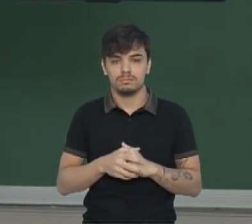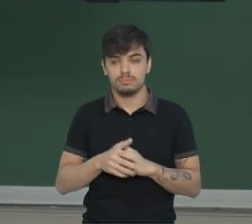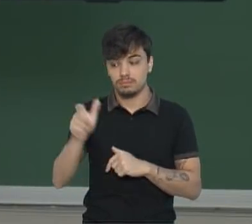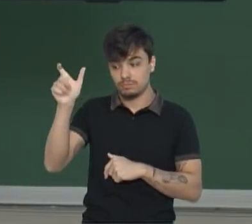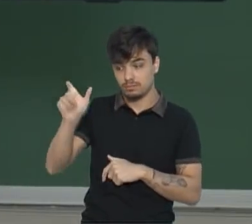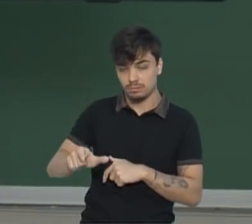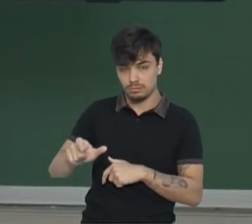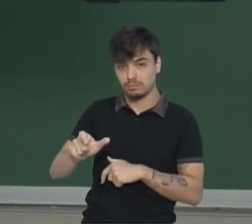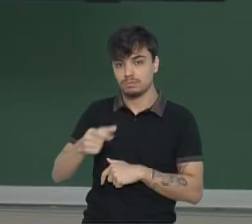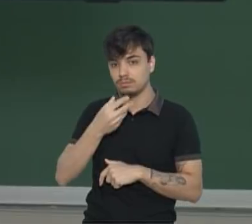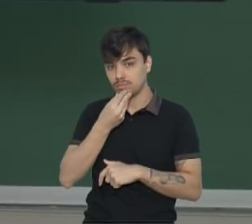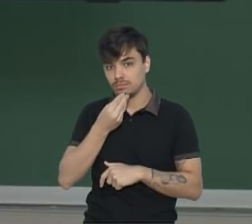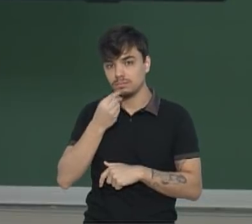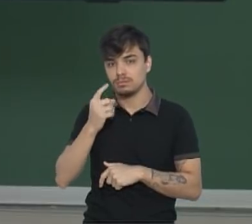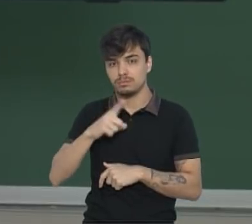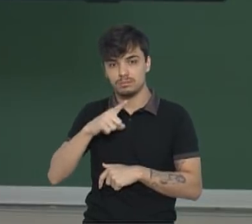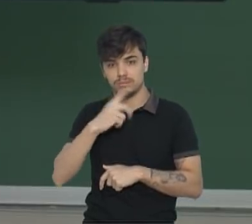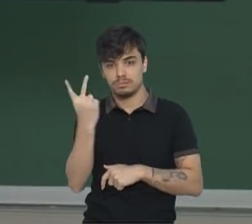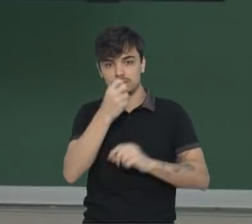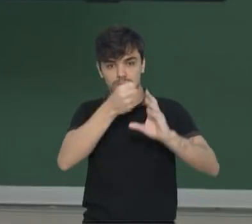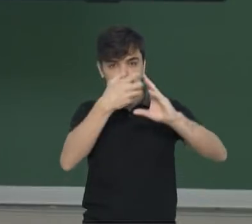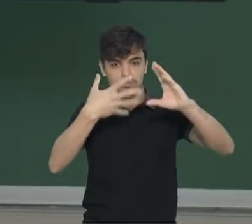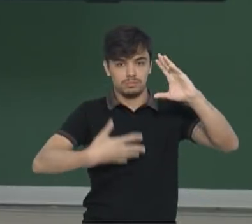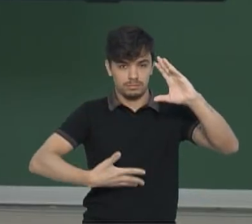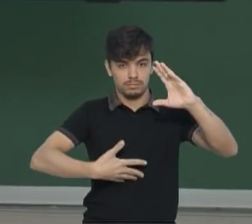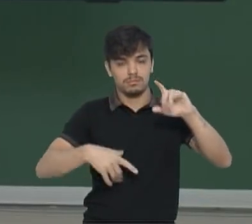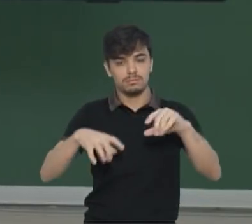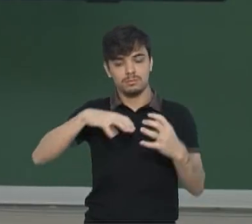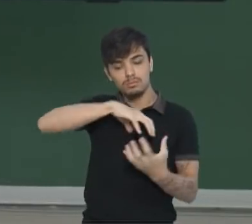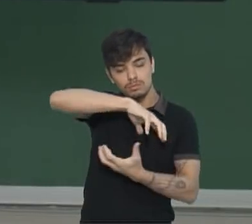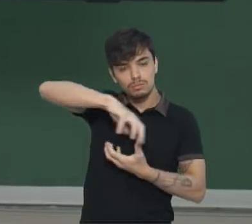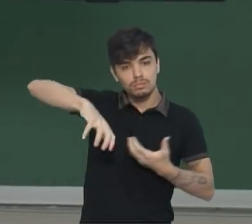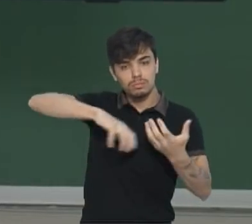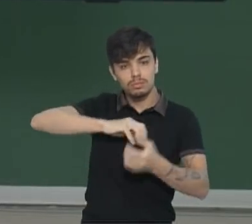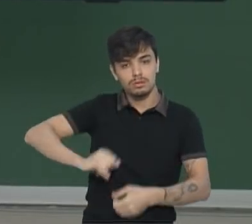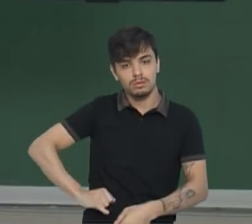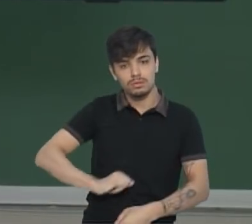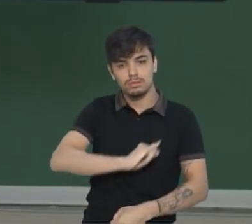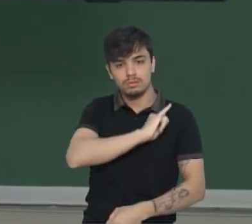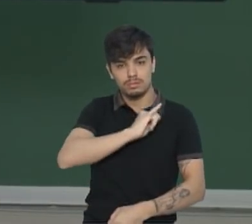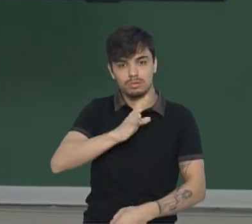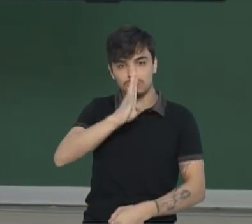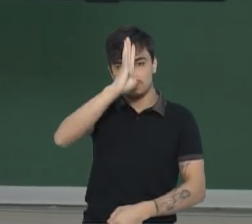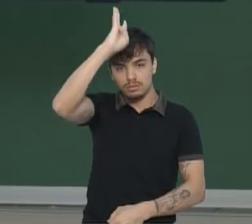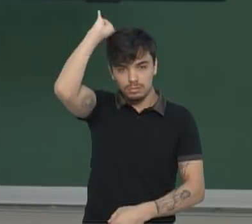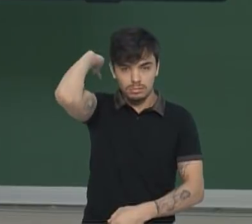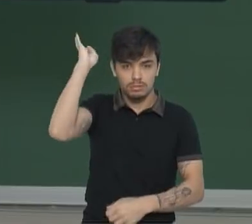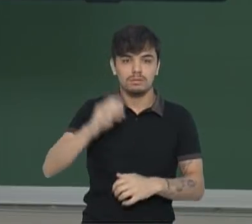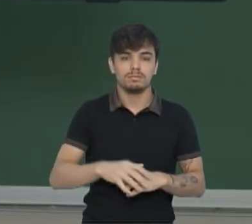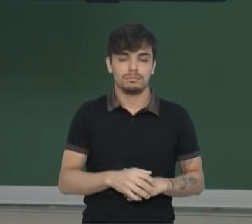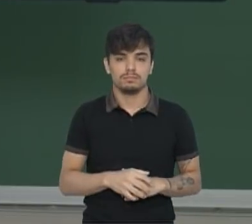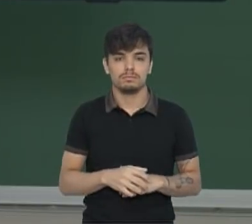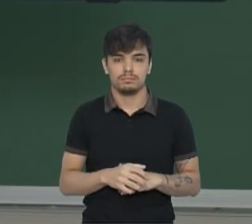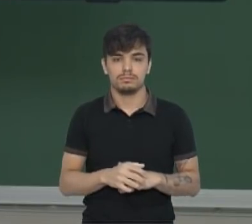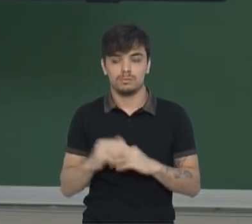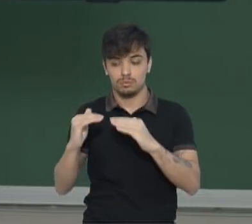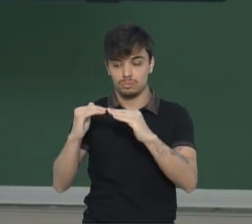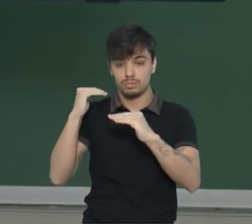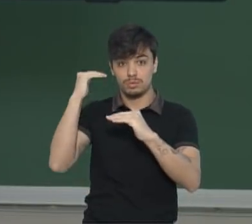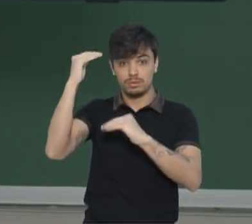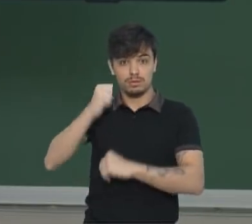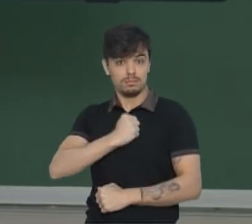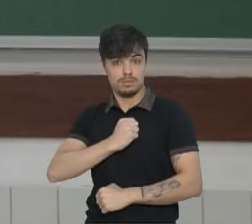duas características da queda, né, ou da crise do Império Romano do Ocidente. A superioridade militar bárbara. Então, os